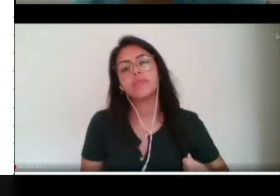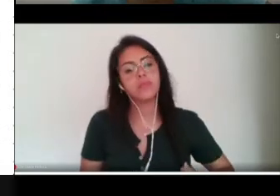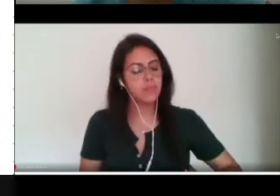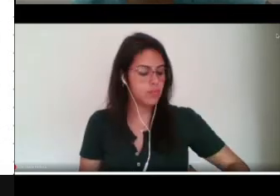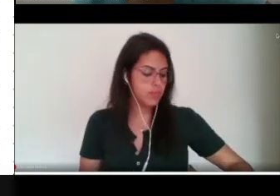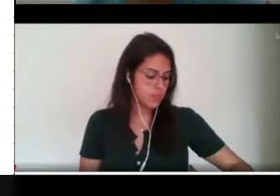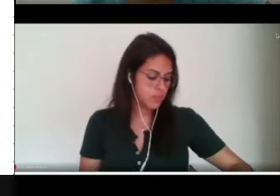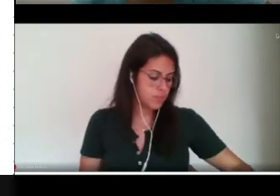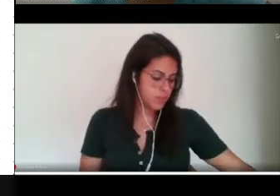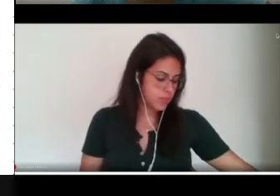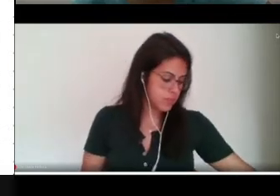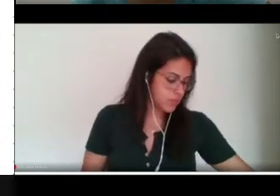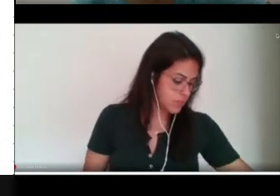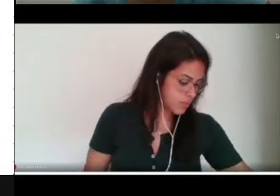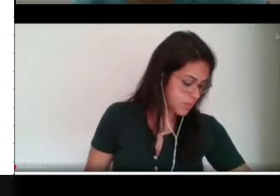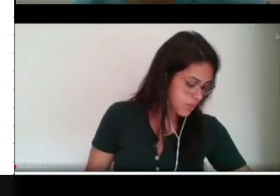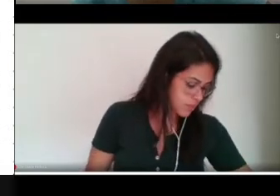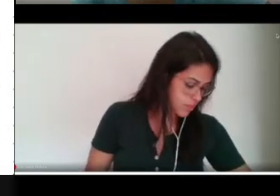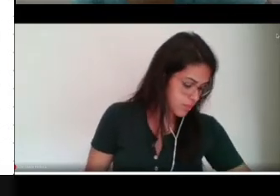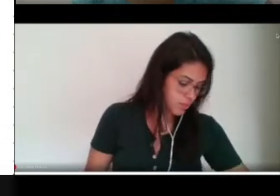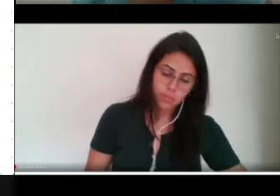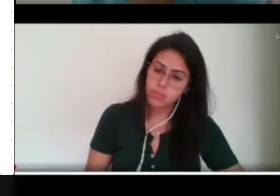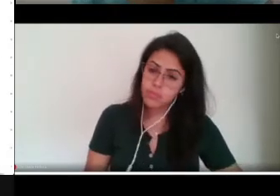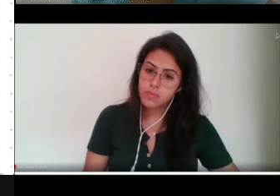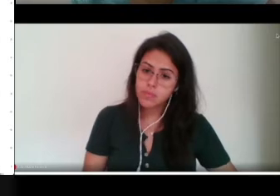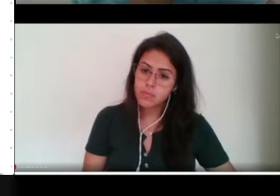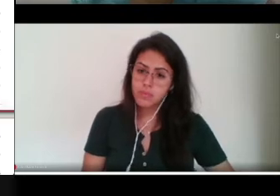Então, vamos para o próximo.